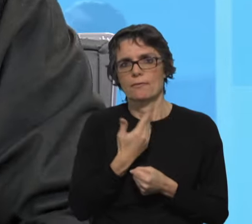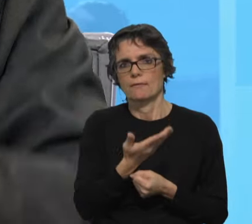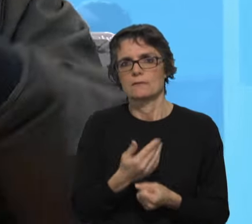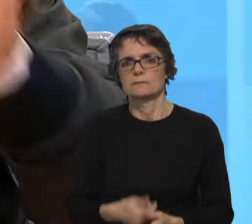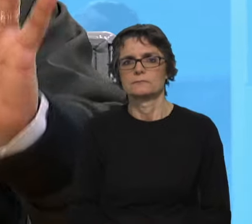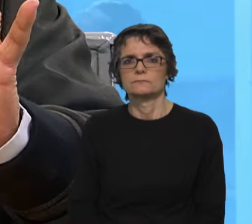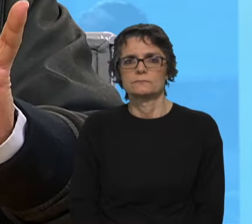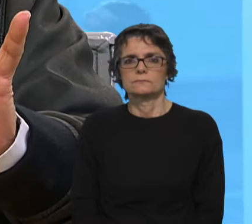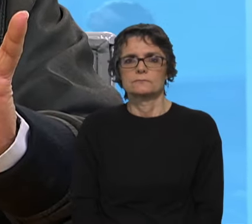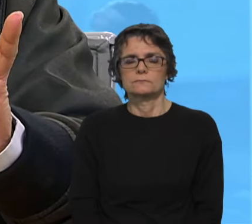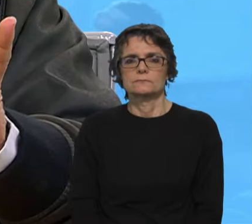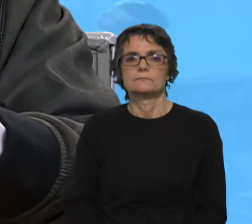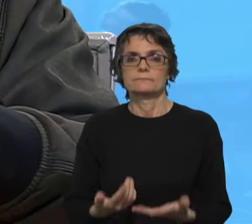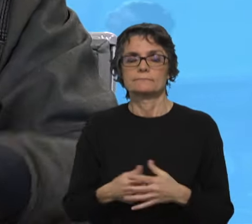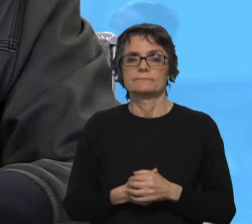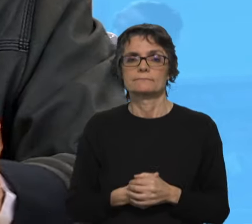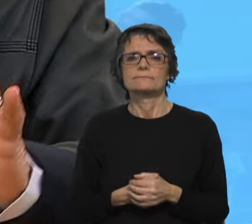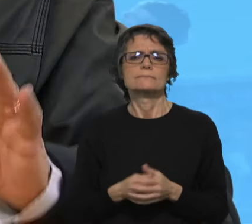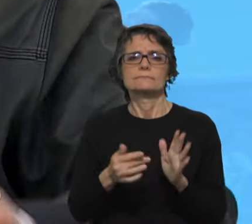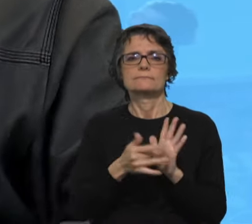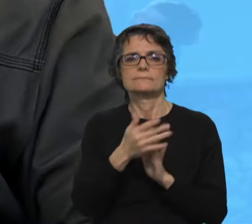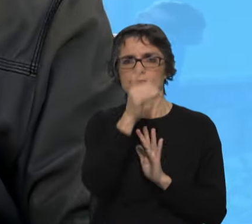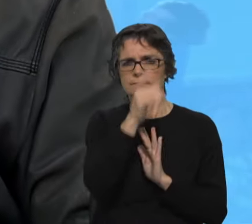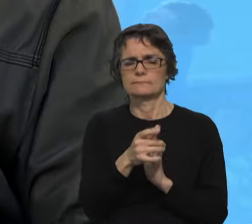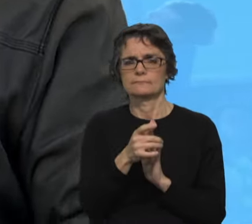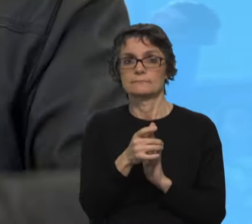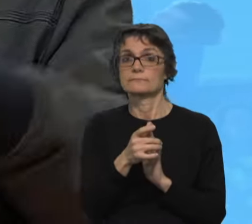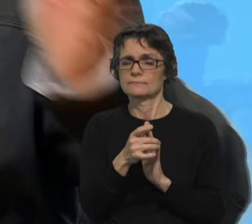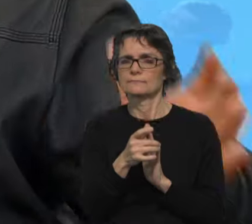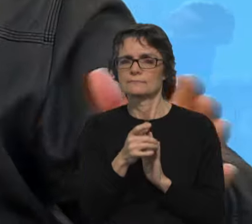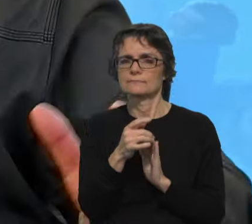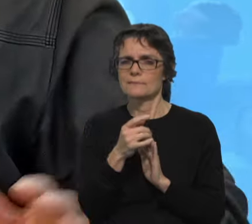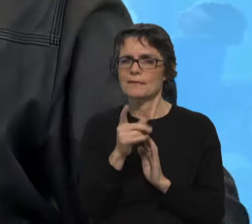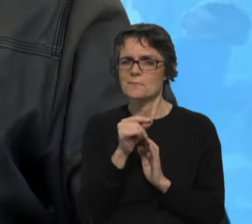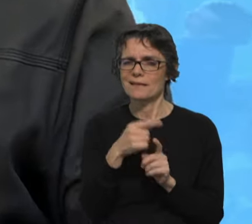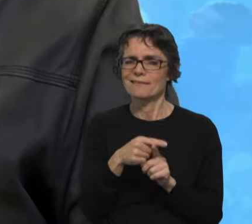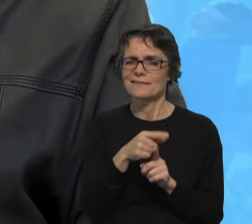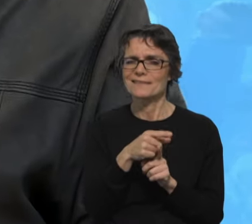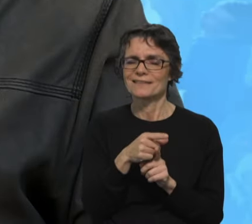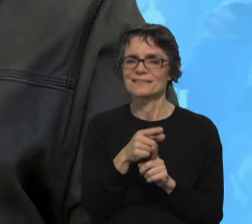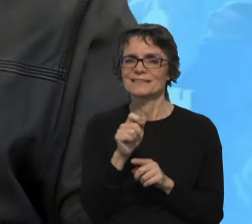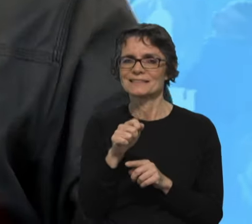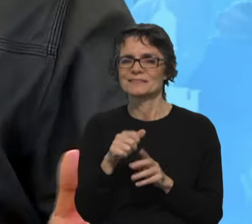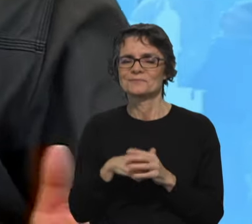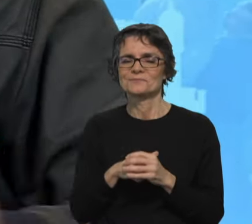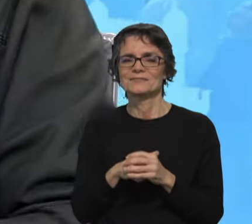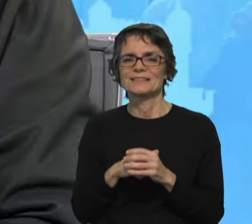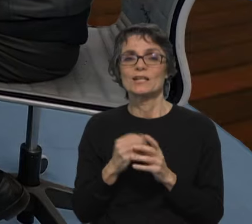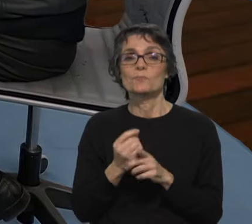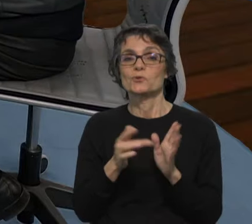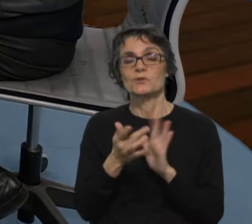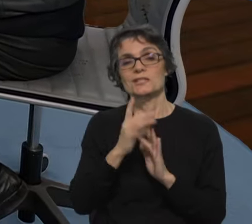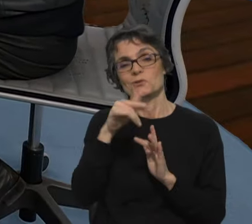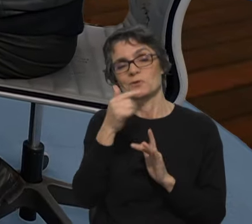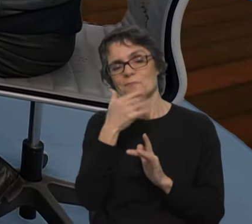momento ali está presente e um Cristo que é muito curioso porque é articulado é um Cristo articulado que é é é uma outra outra